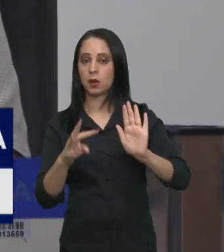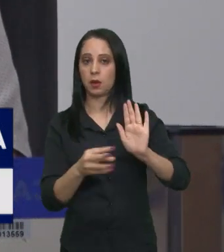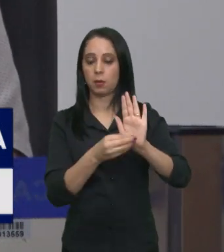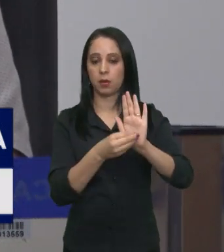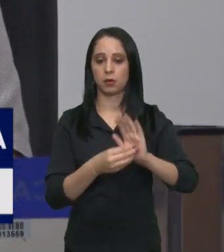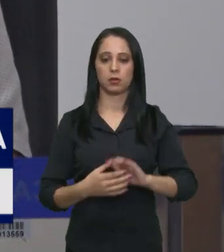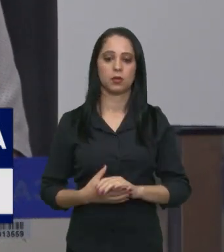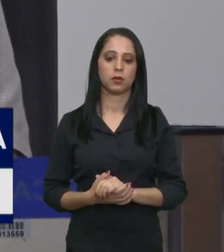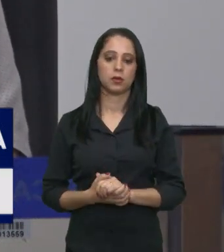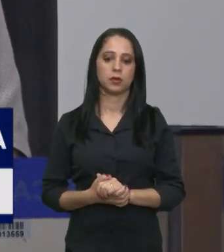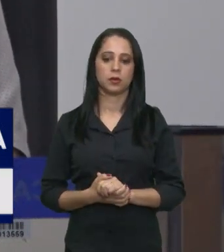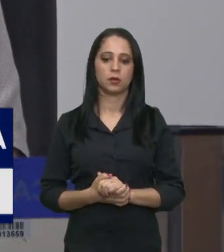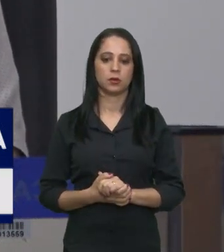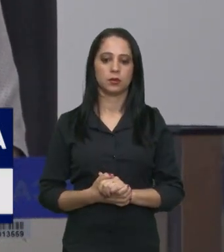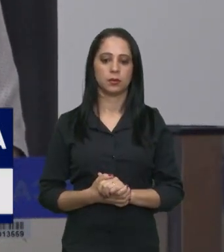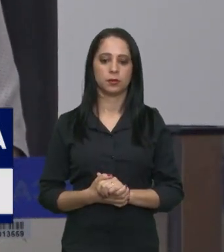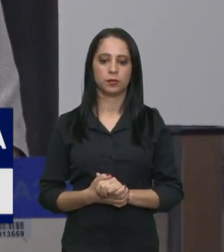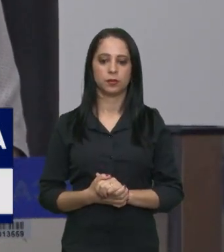emendas.